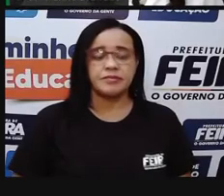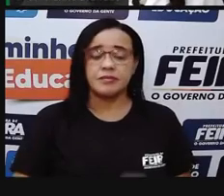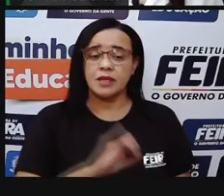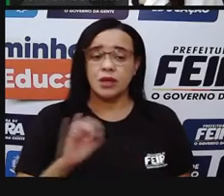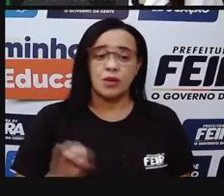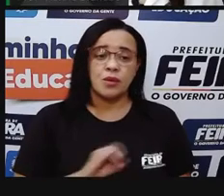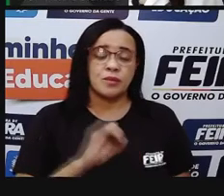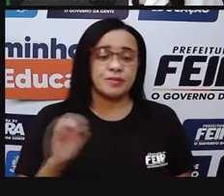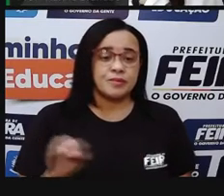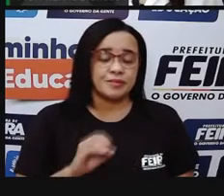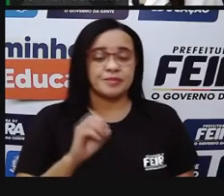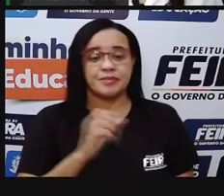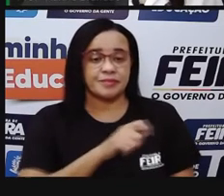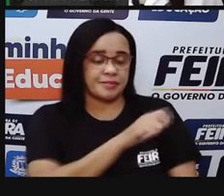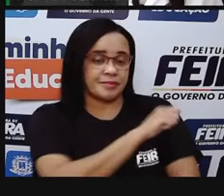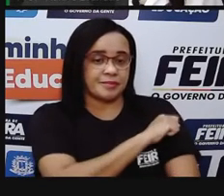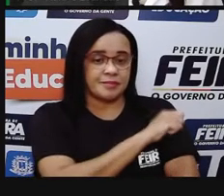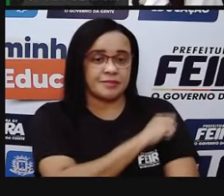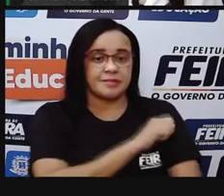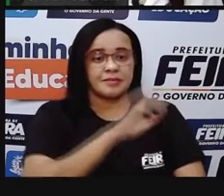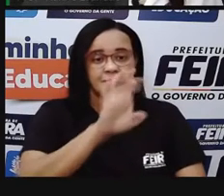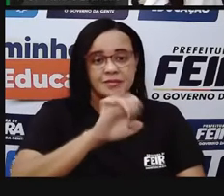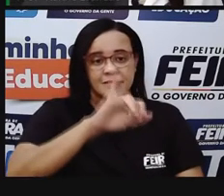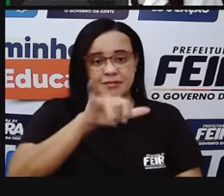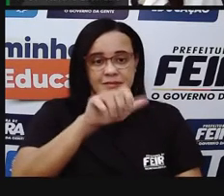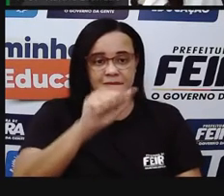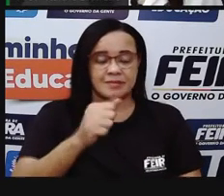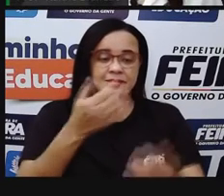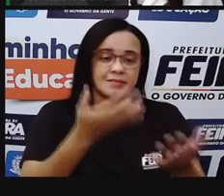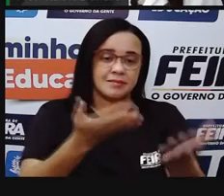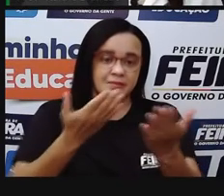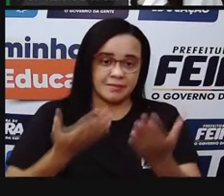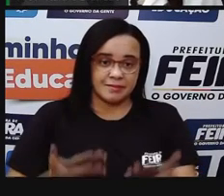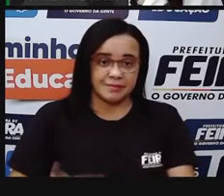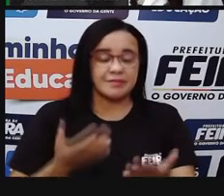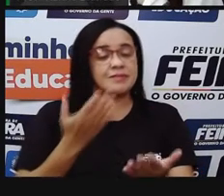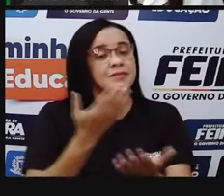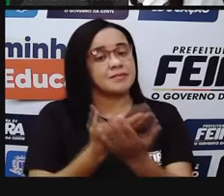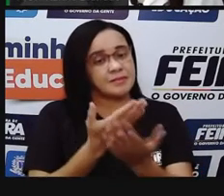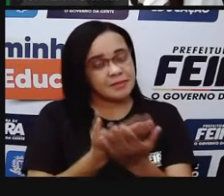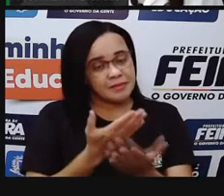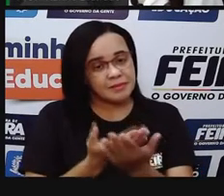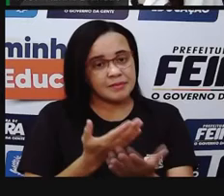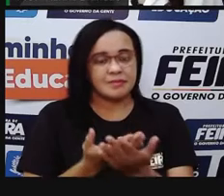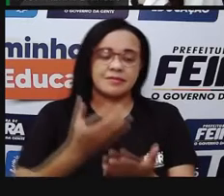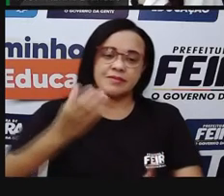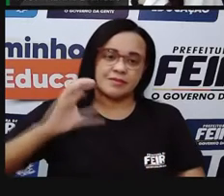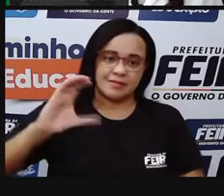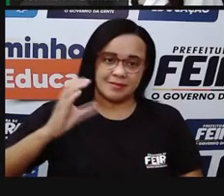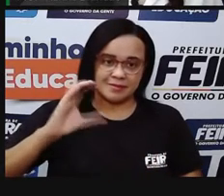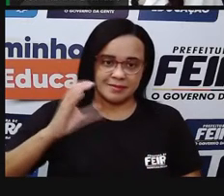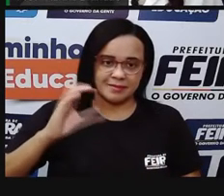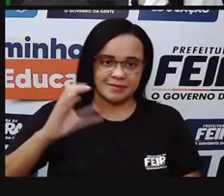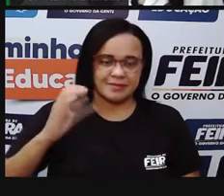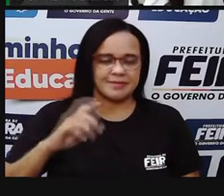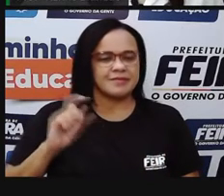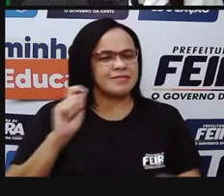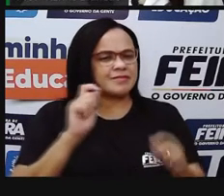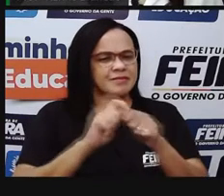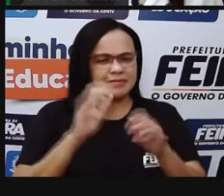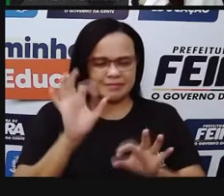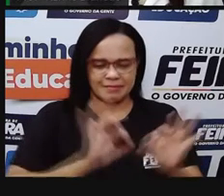Olá, alunos da EJA, bem-vindos a mais uma aula de ciências, aula feita para